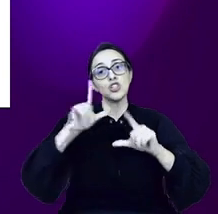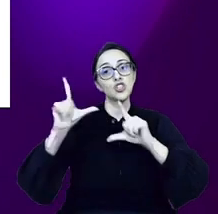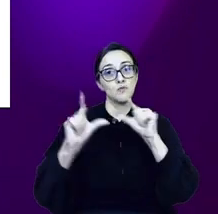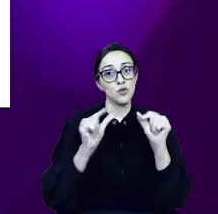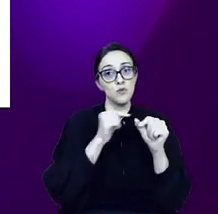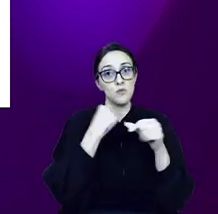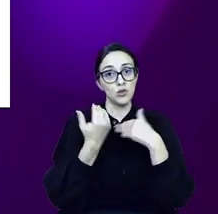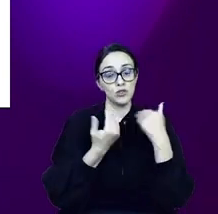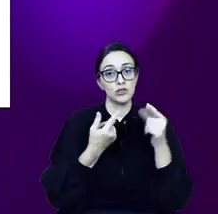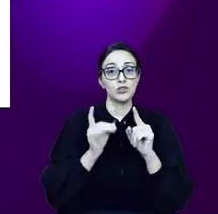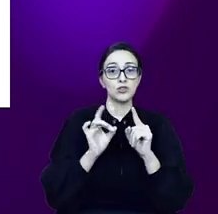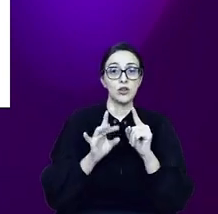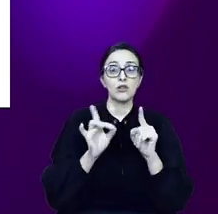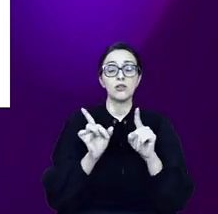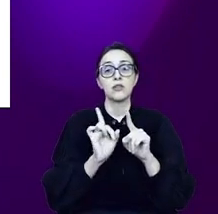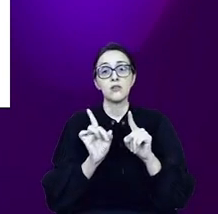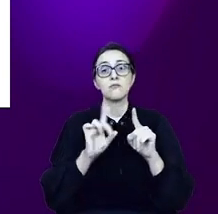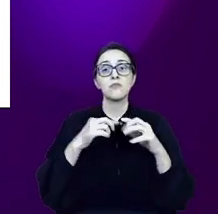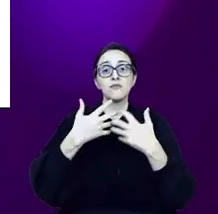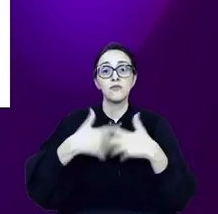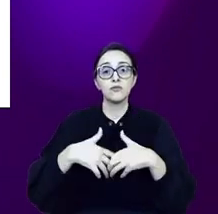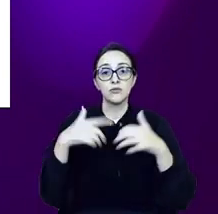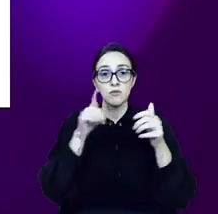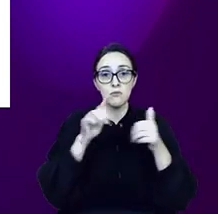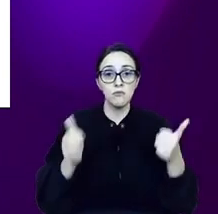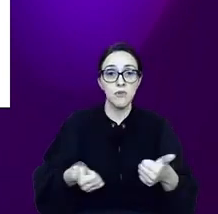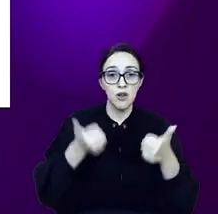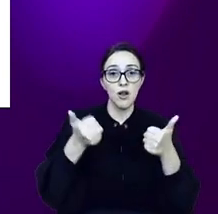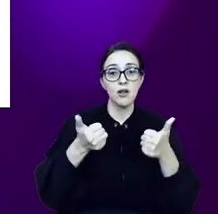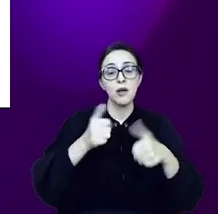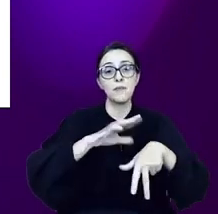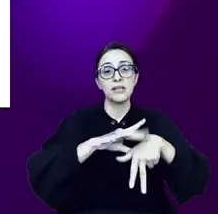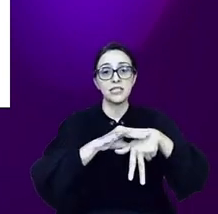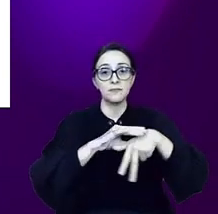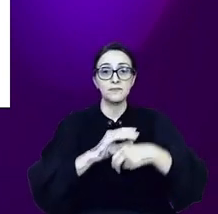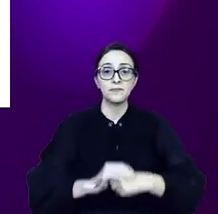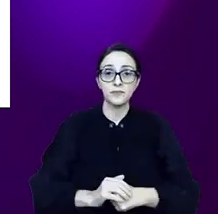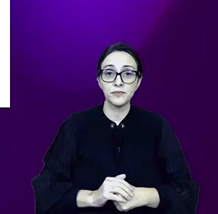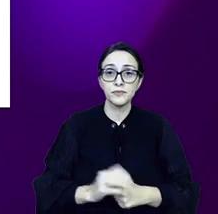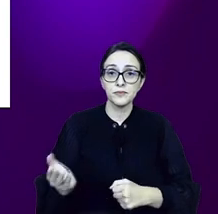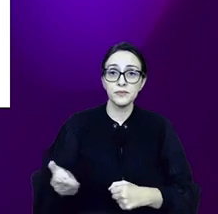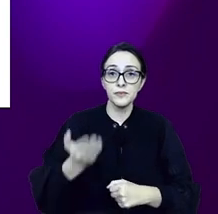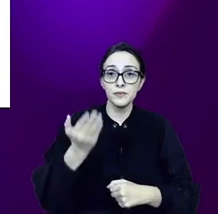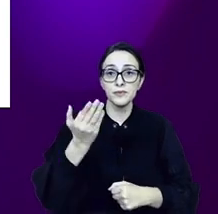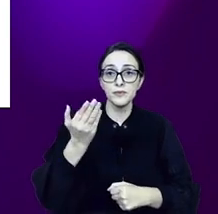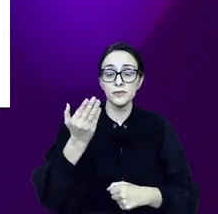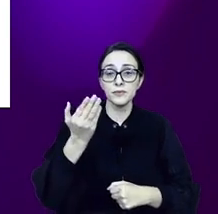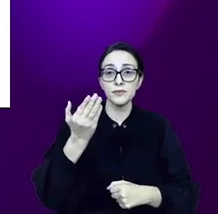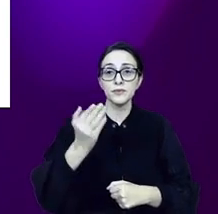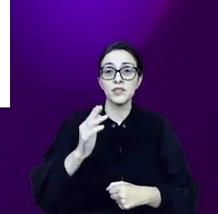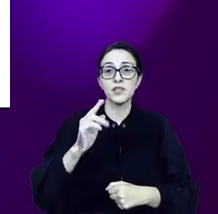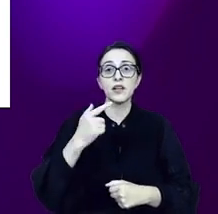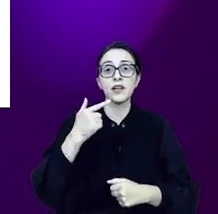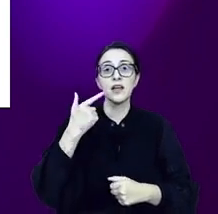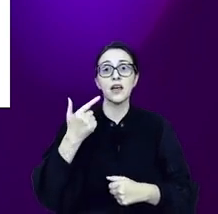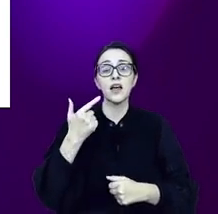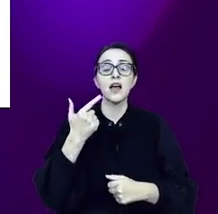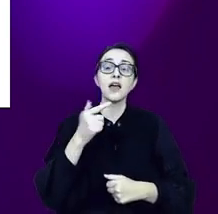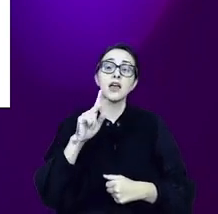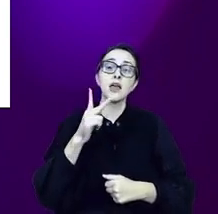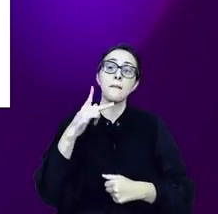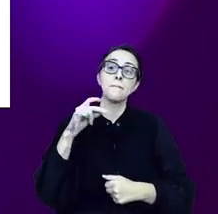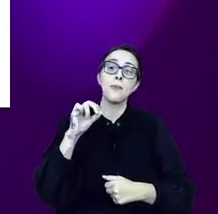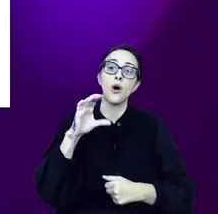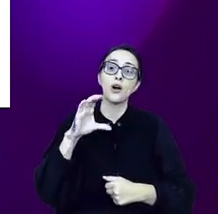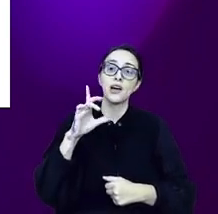mortalidade, mas também a melhora funcional desses pacientes. Esse aforisma hipocrático ele é muito interessante,